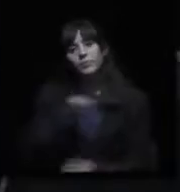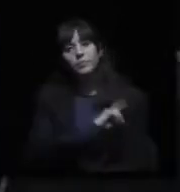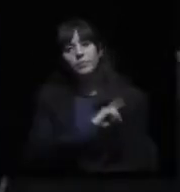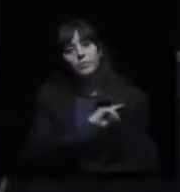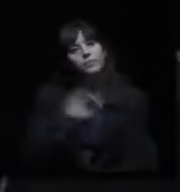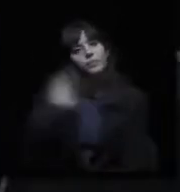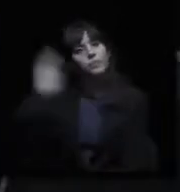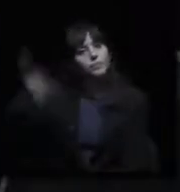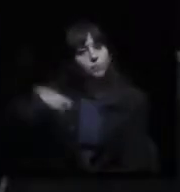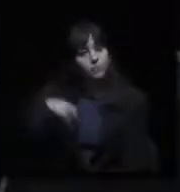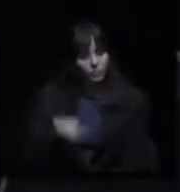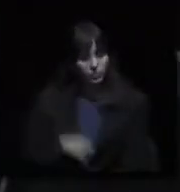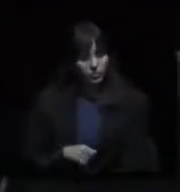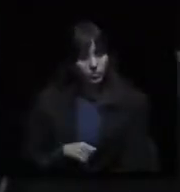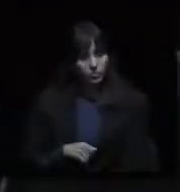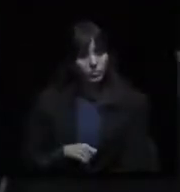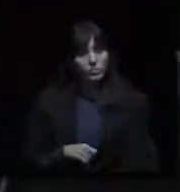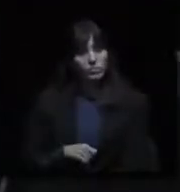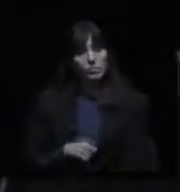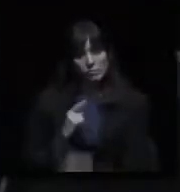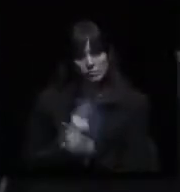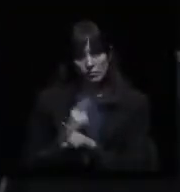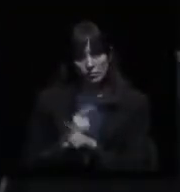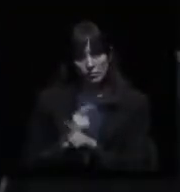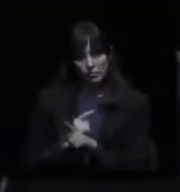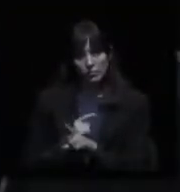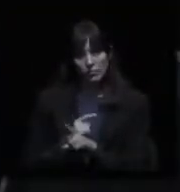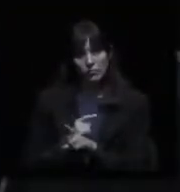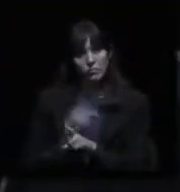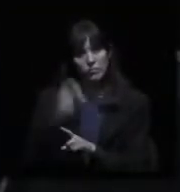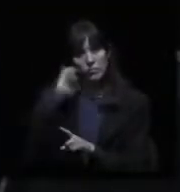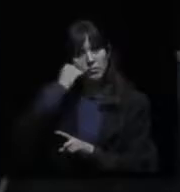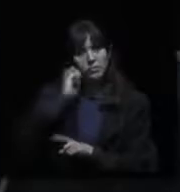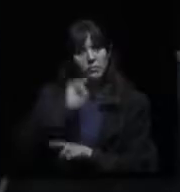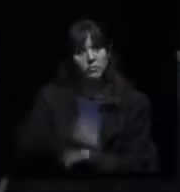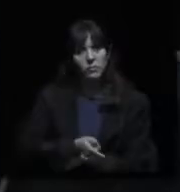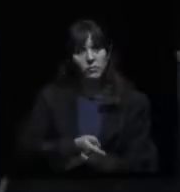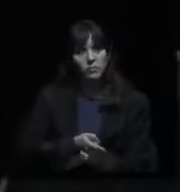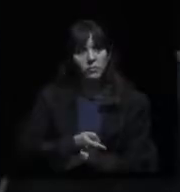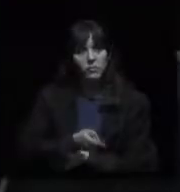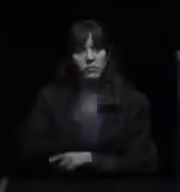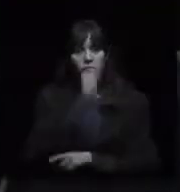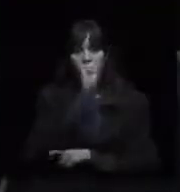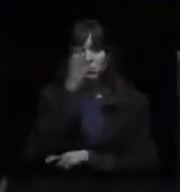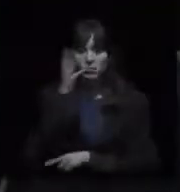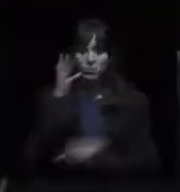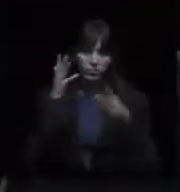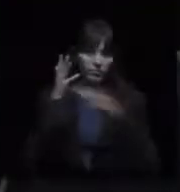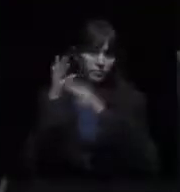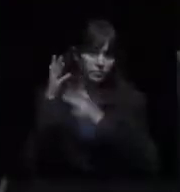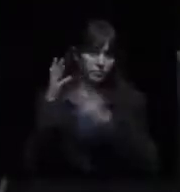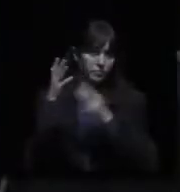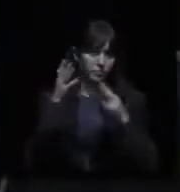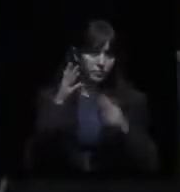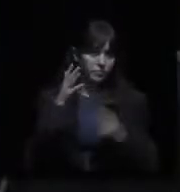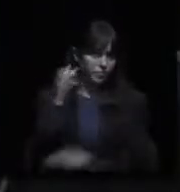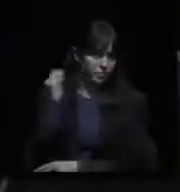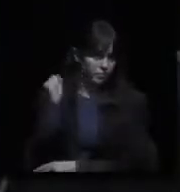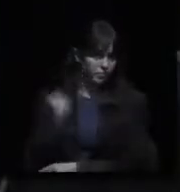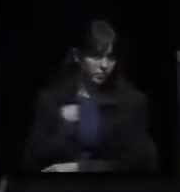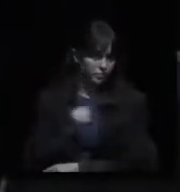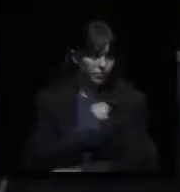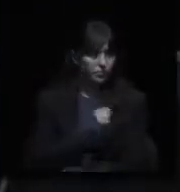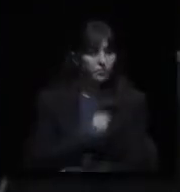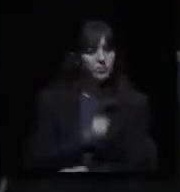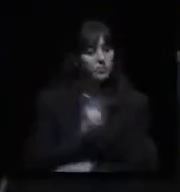privadas, sob pena de continuarmos a ter verdadeiros arboricírios na cidade. O PEV continua a defender o investimento